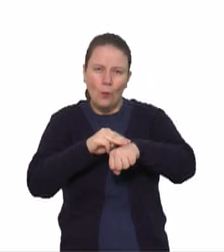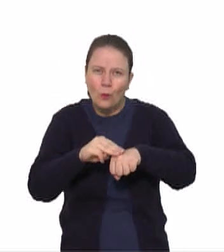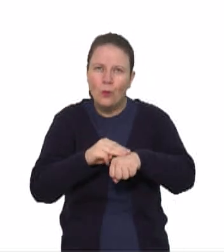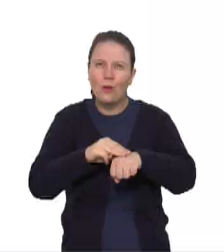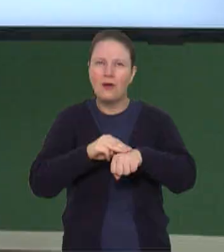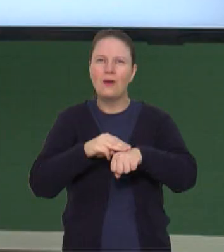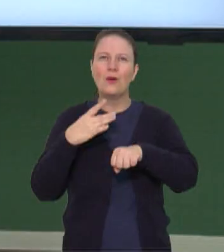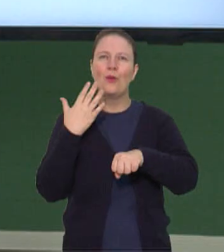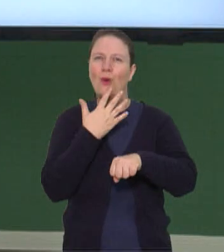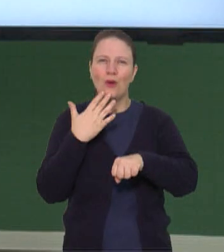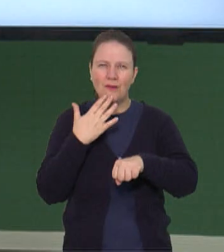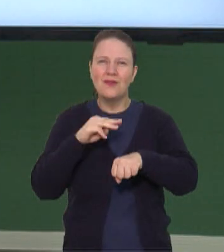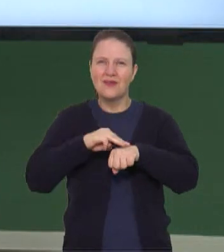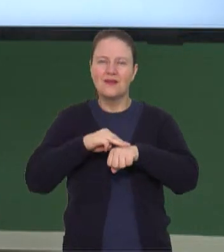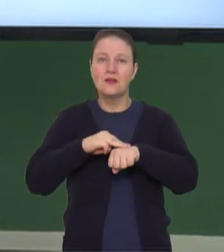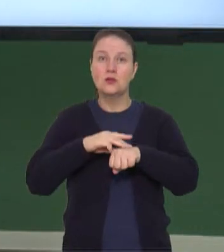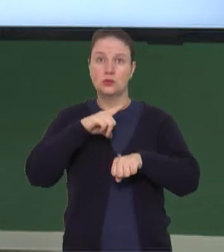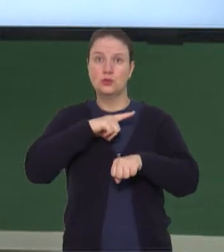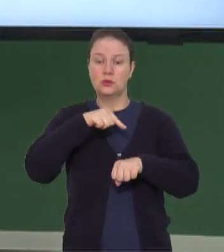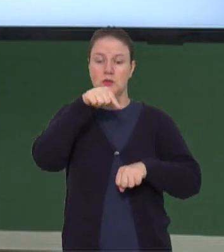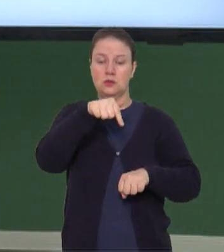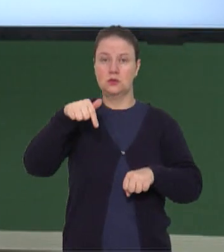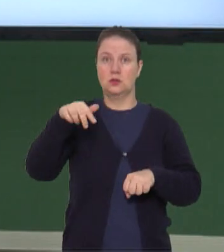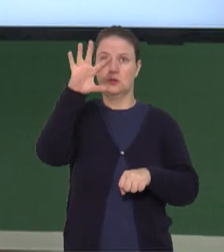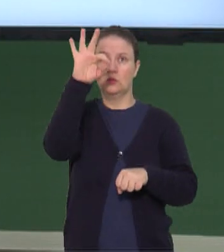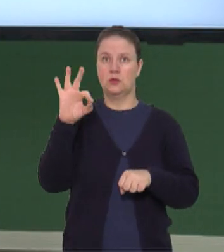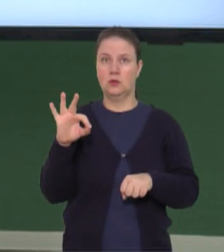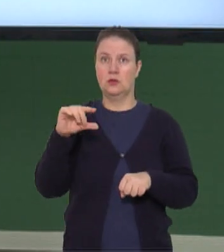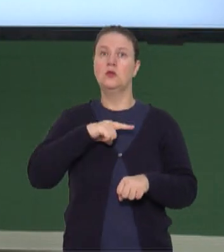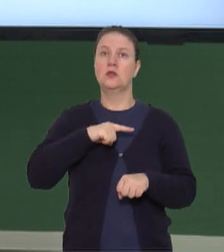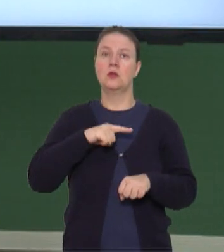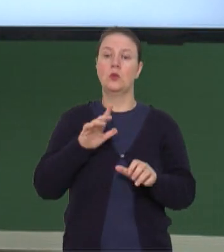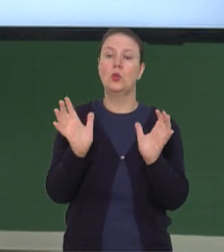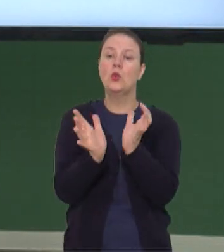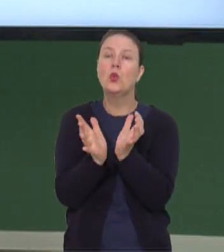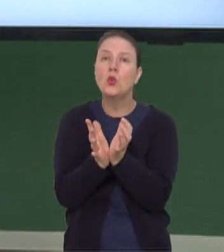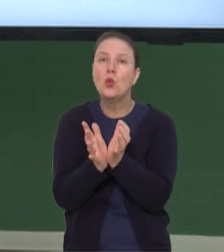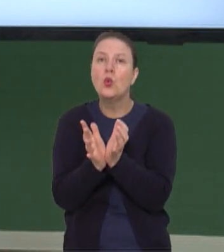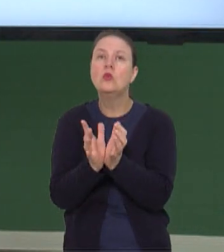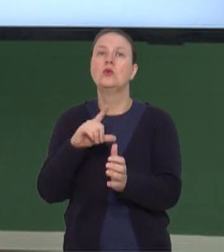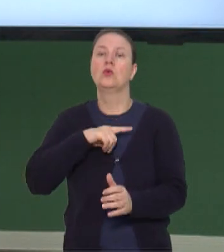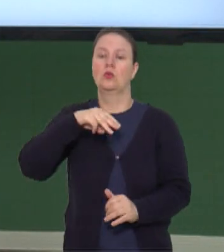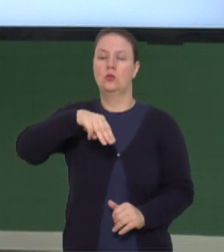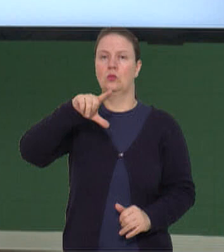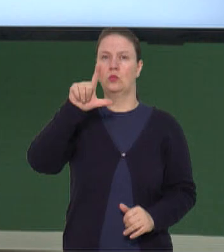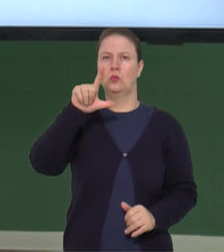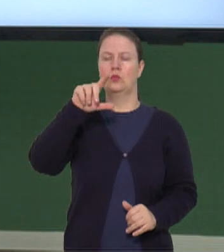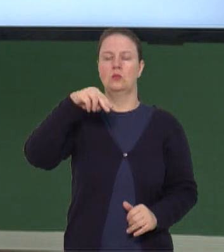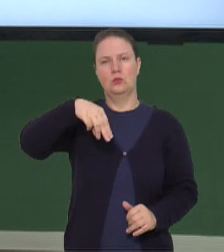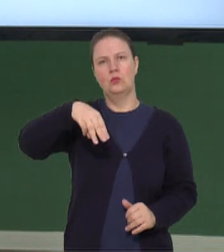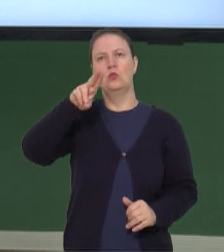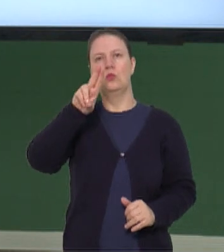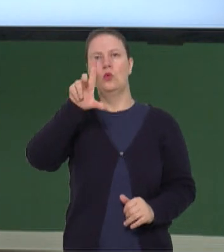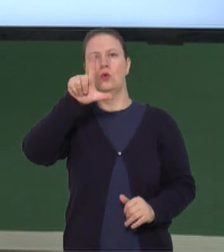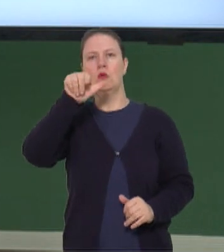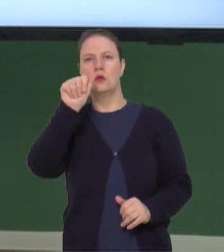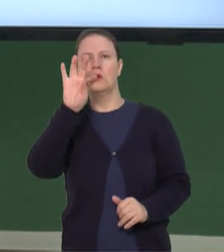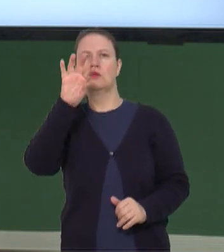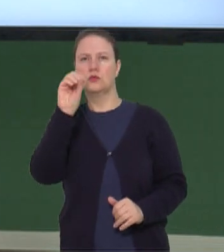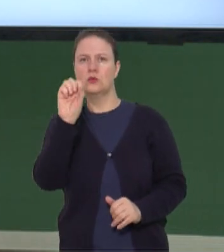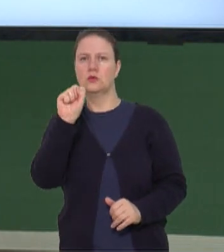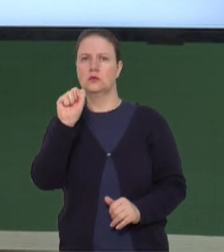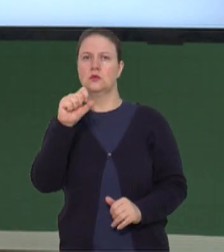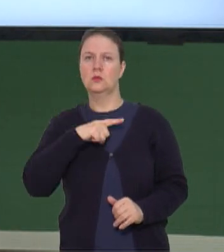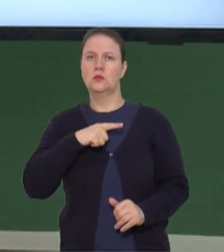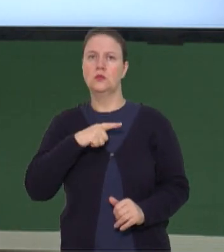87% de negros e escravizados, a gente também tem os mulatos, que são uma parcela grande da população de São Domingos, tá?